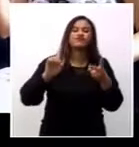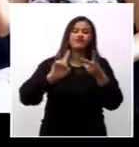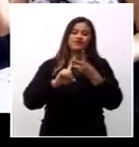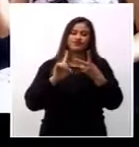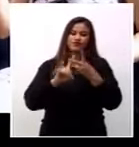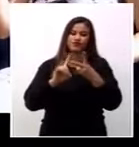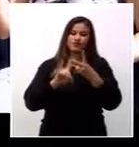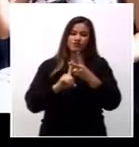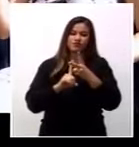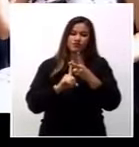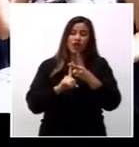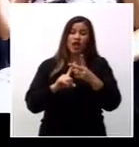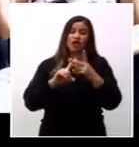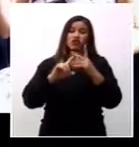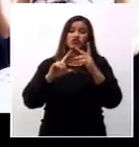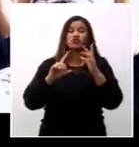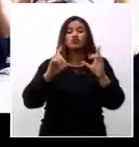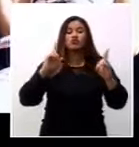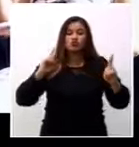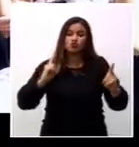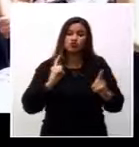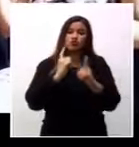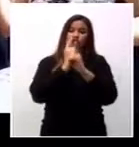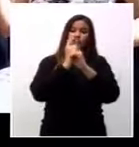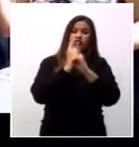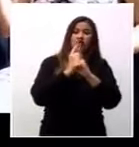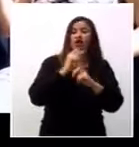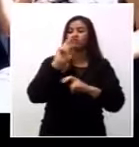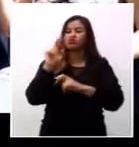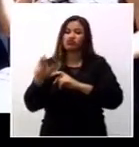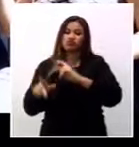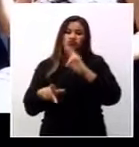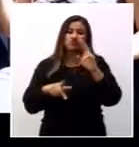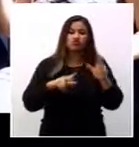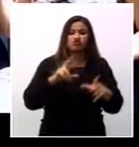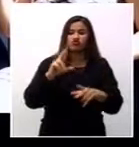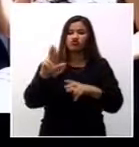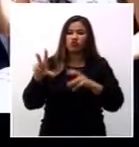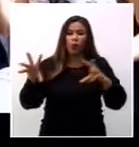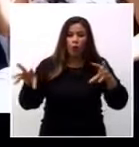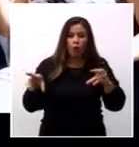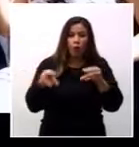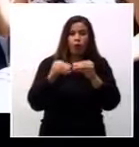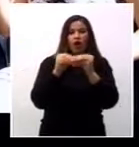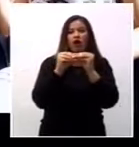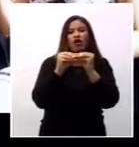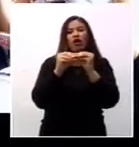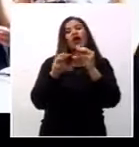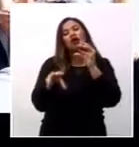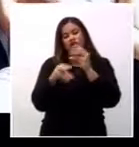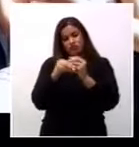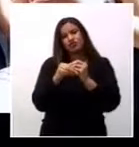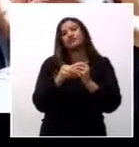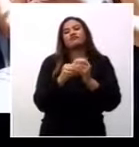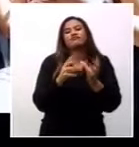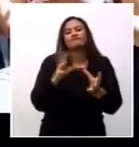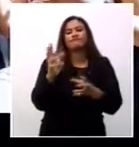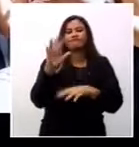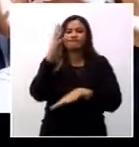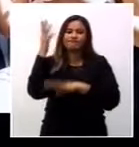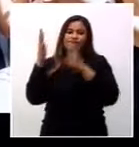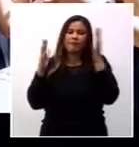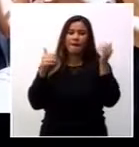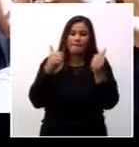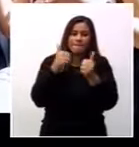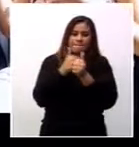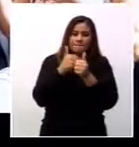Segundo, identificar os diferentes planos que compõem essa paisagem, sempre começando por aquilo que está mais